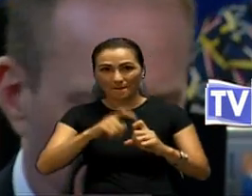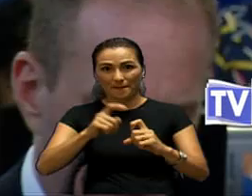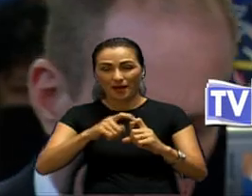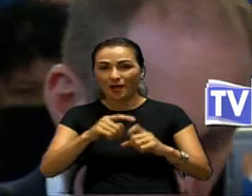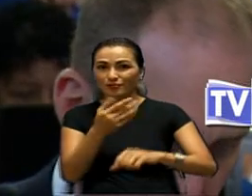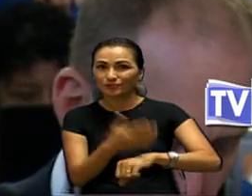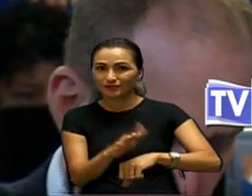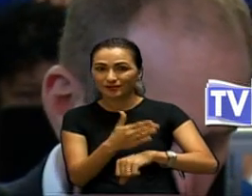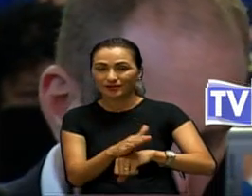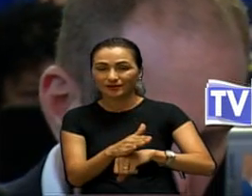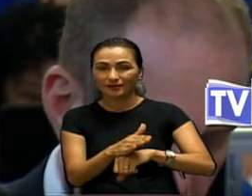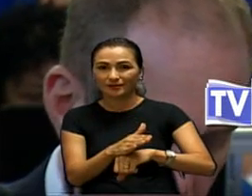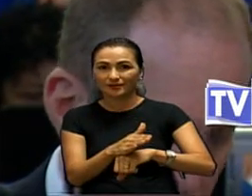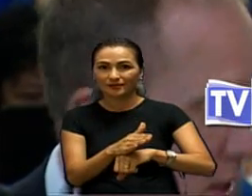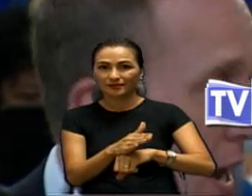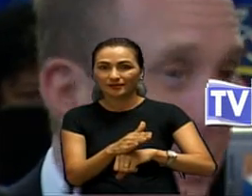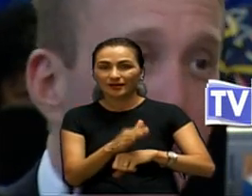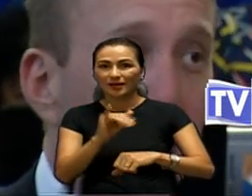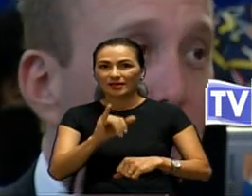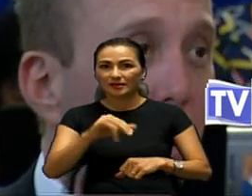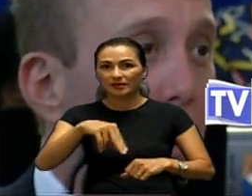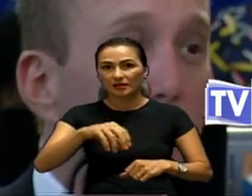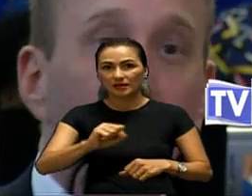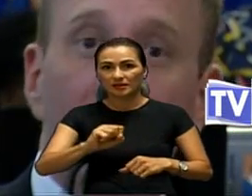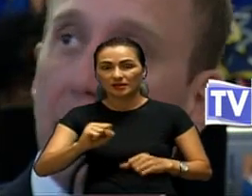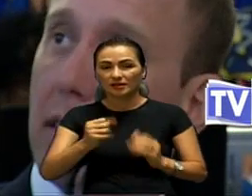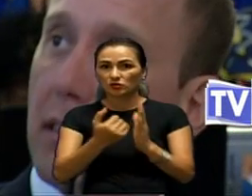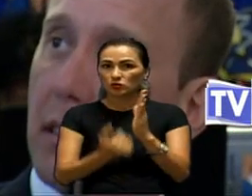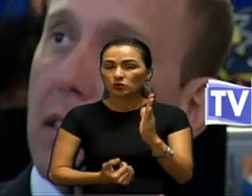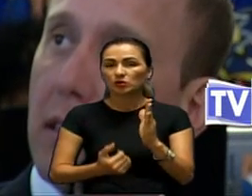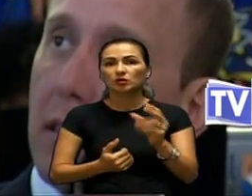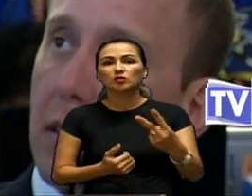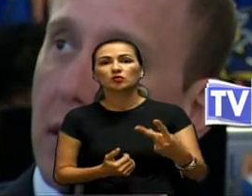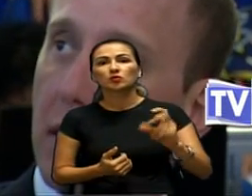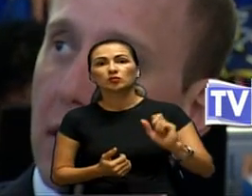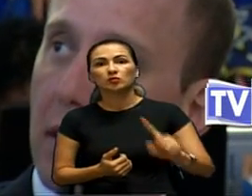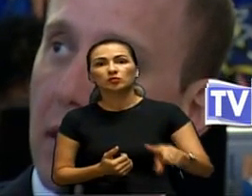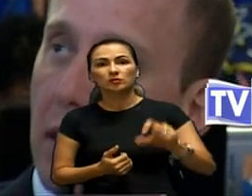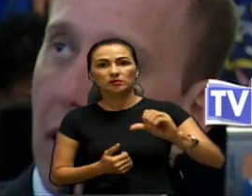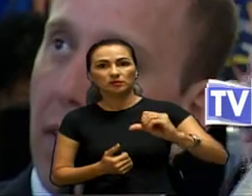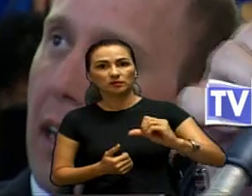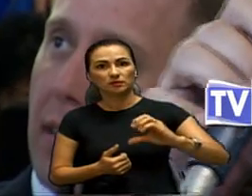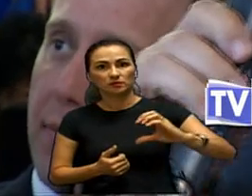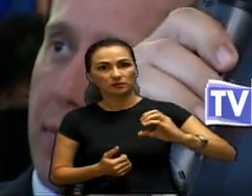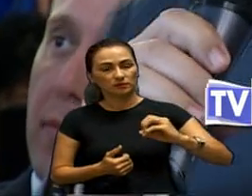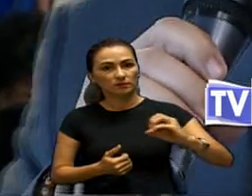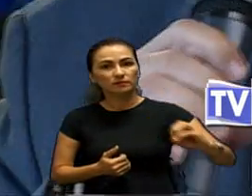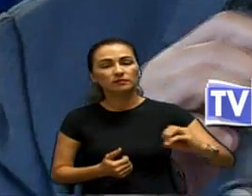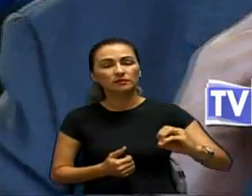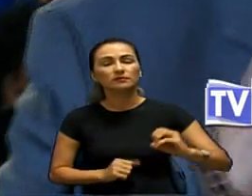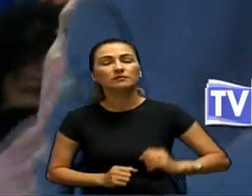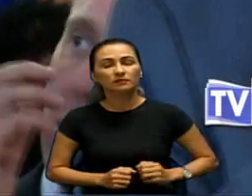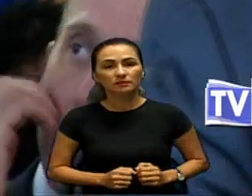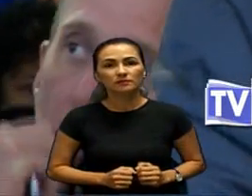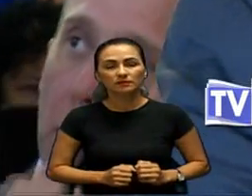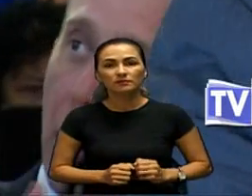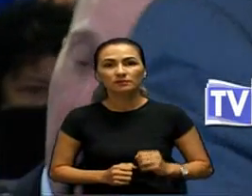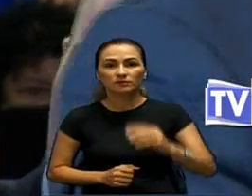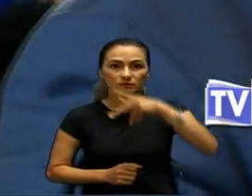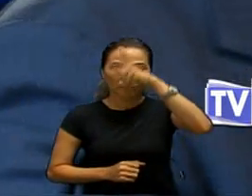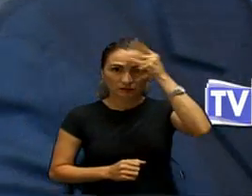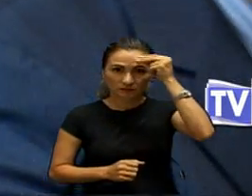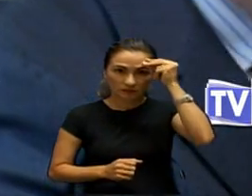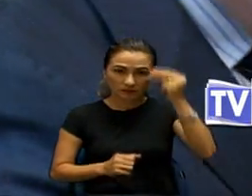tem o desconto do INSS, cai para 2.900, Fernanda. Esses valores que o prefeito pode